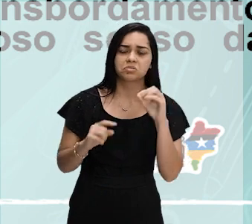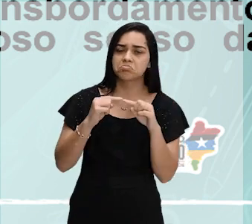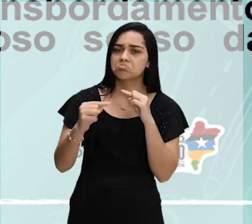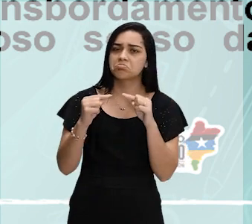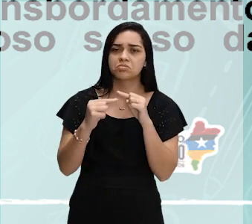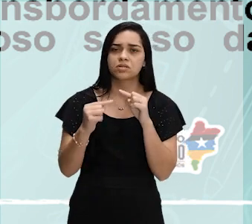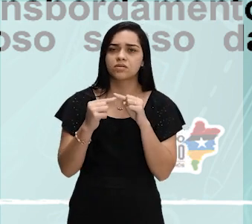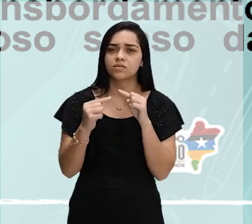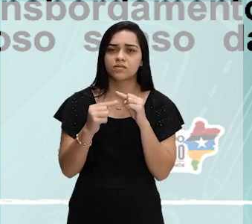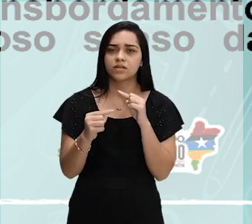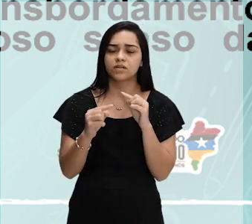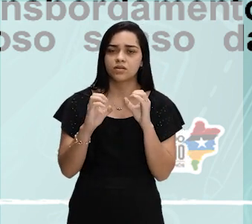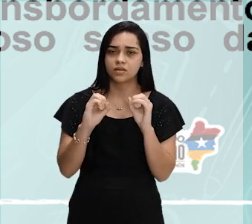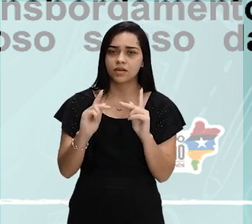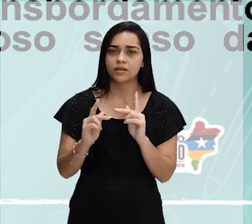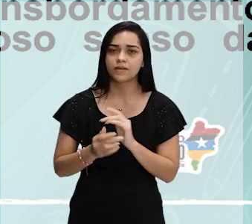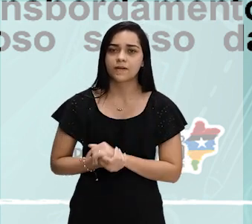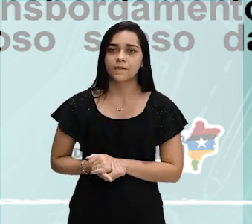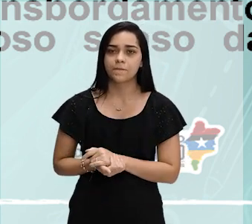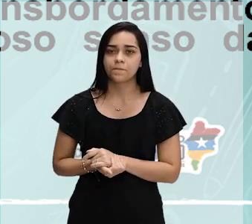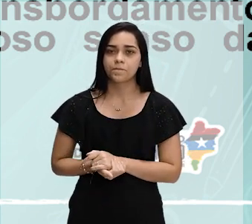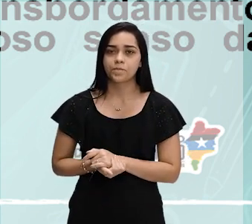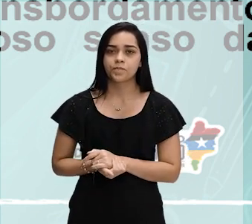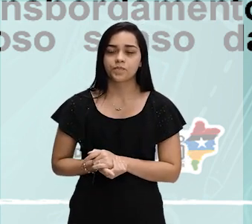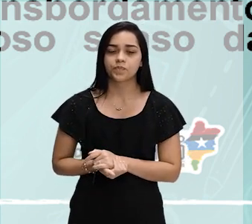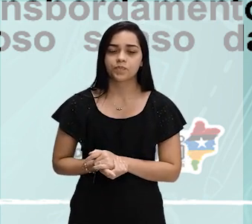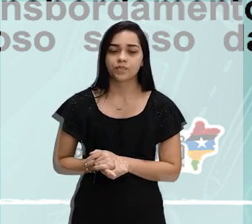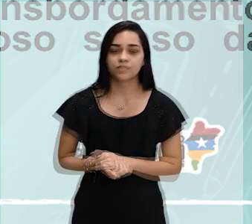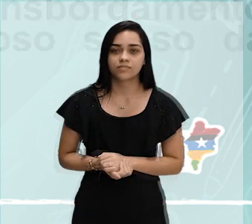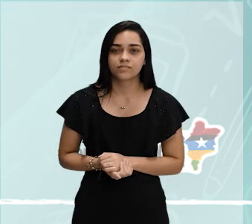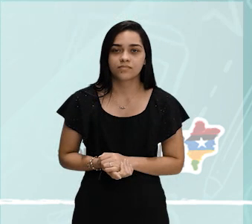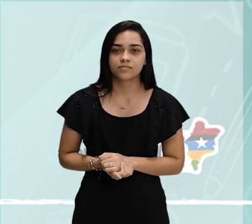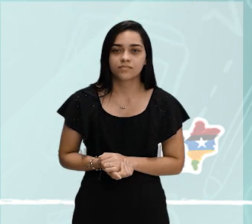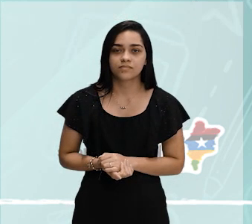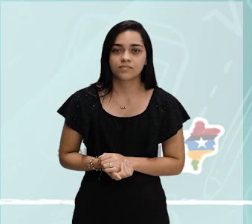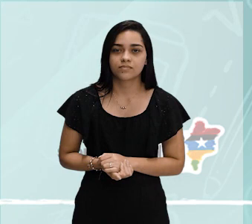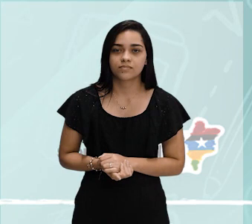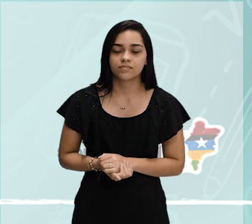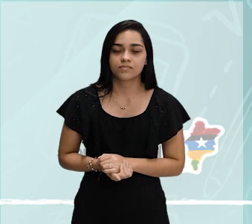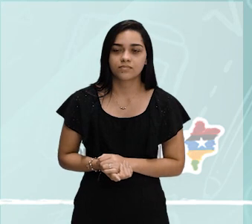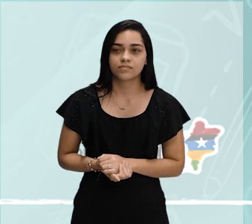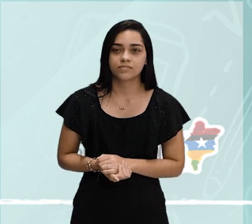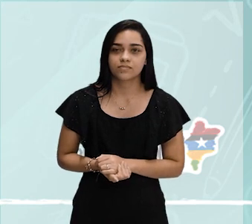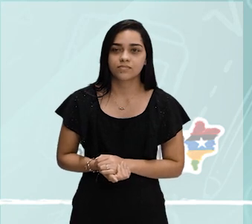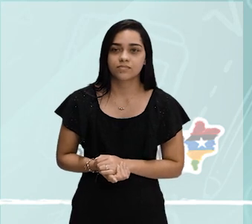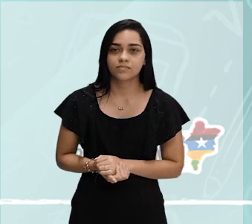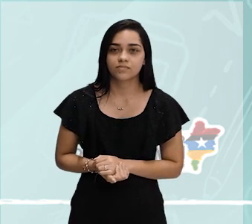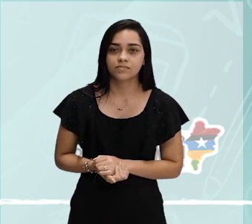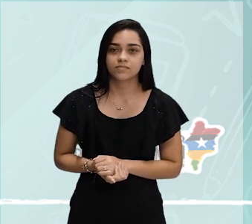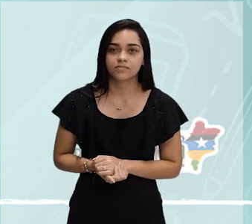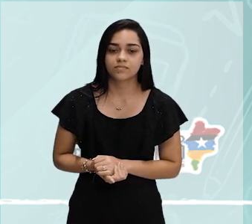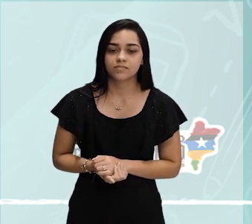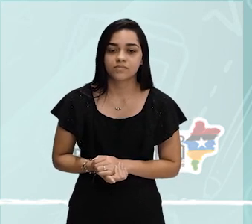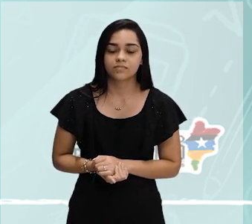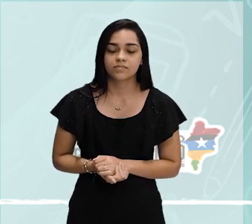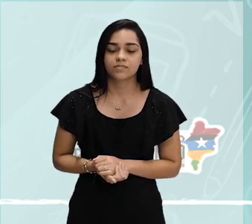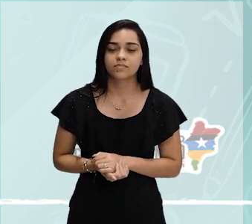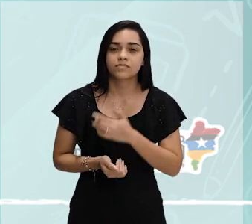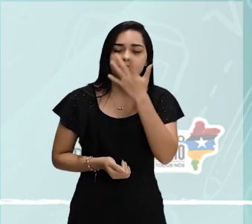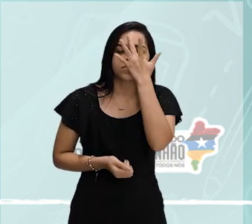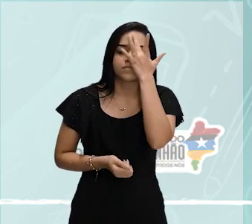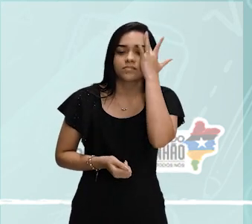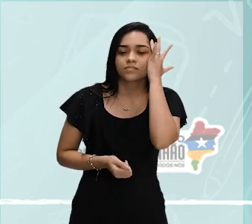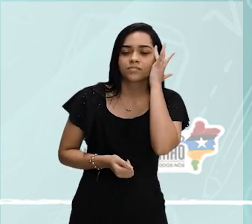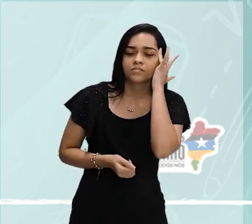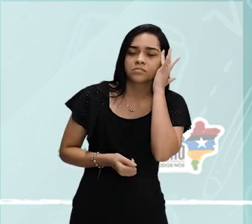ver com o autor de Últimos Contos. A próxima questão. O